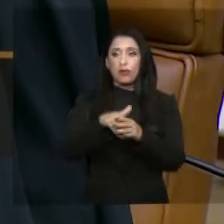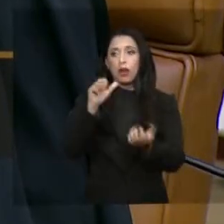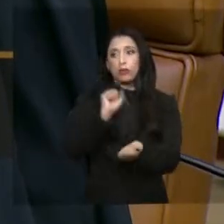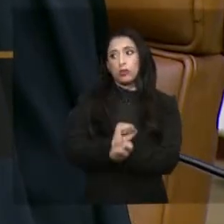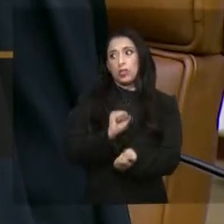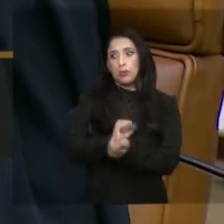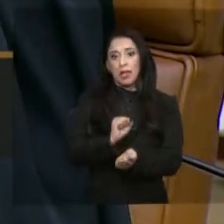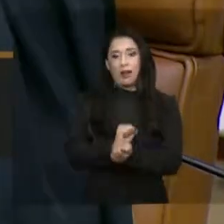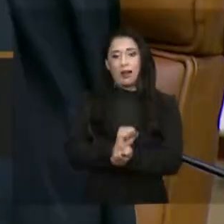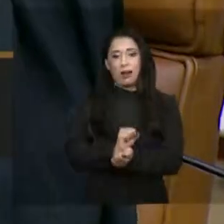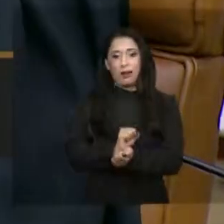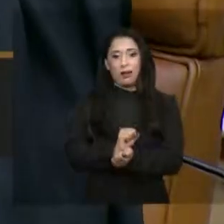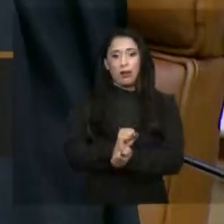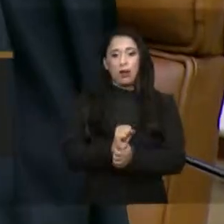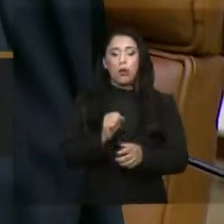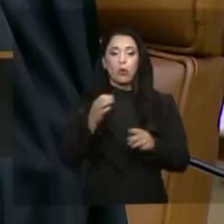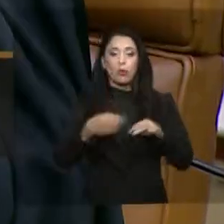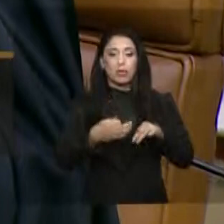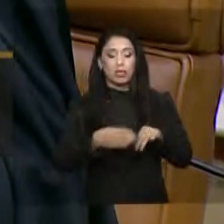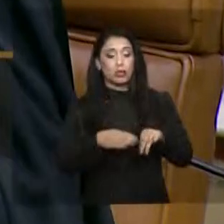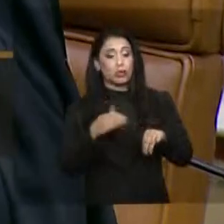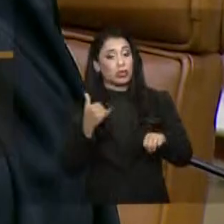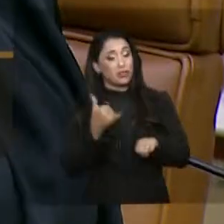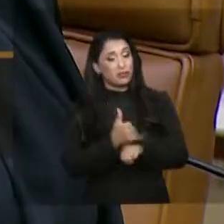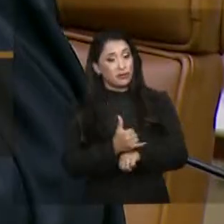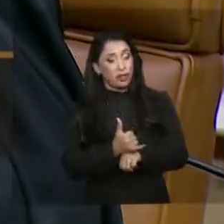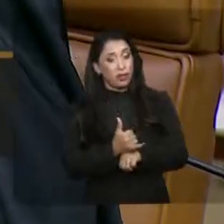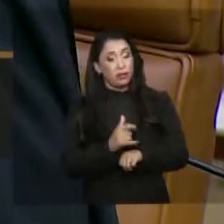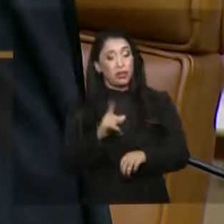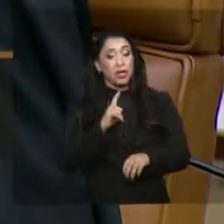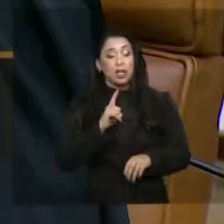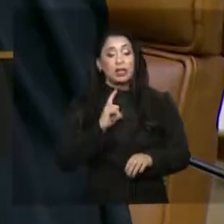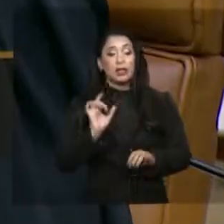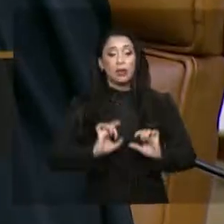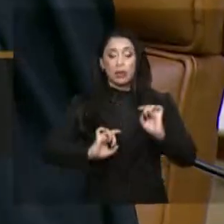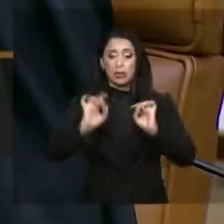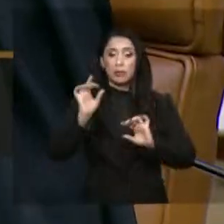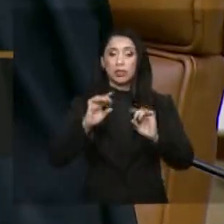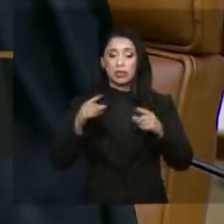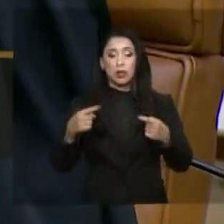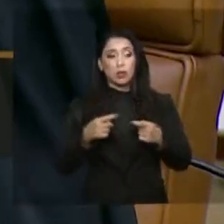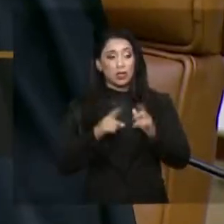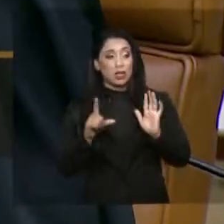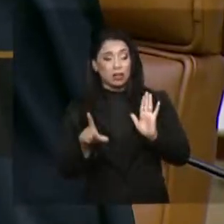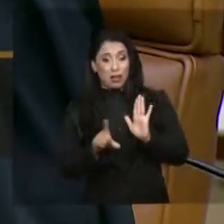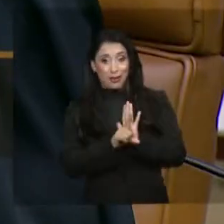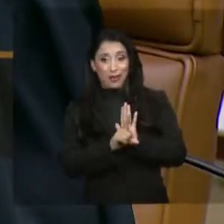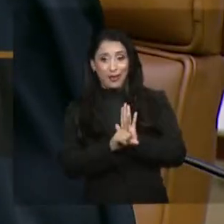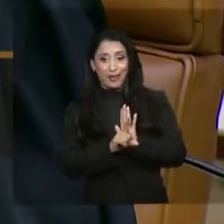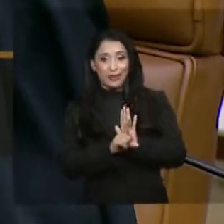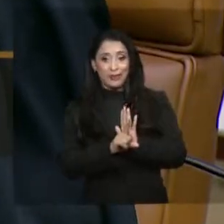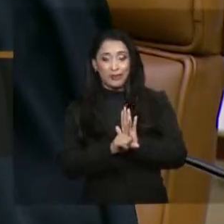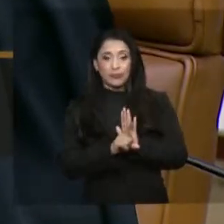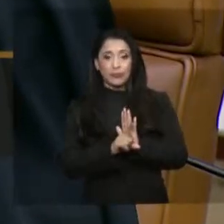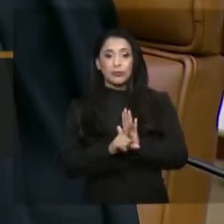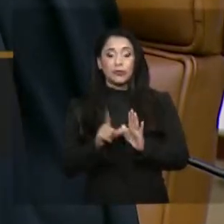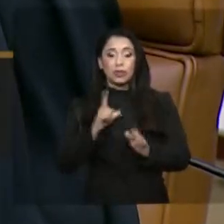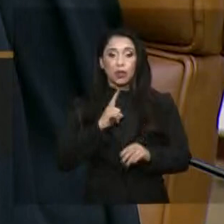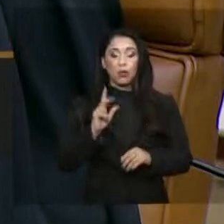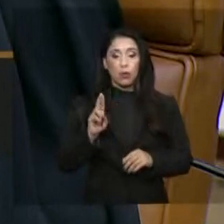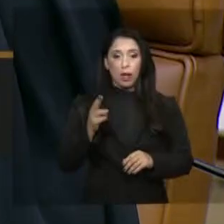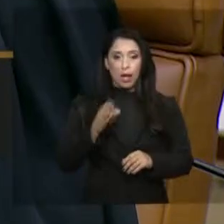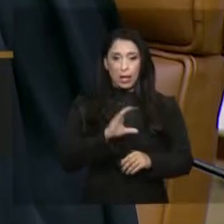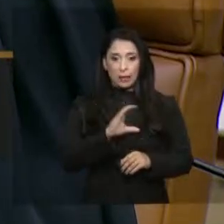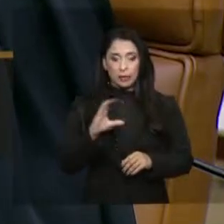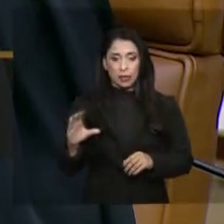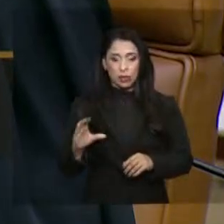do ministro ausente. Exceção feita, essa mesma exceção feita na legislação, exceção feita ao habeas corpus